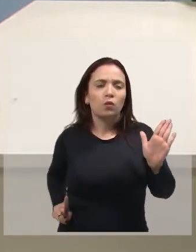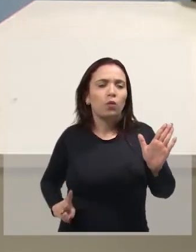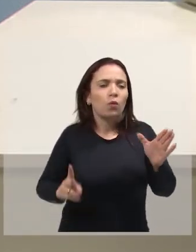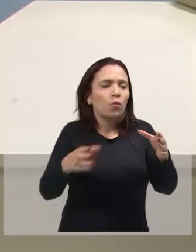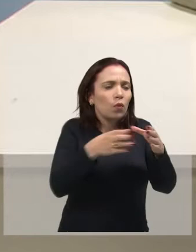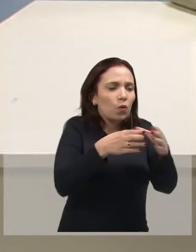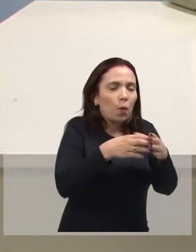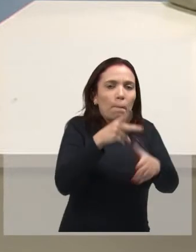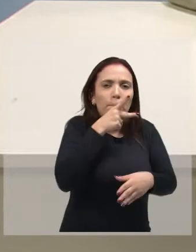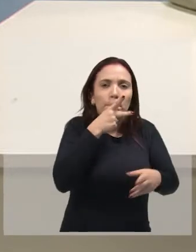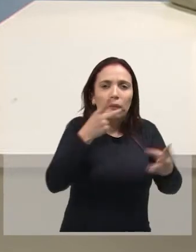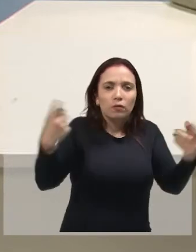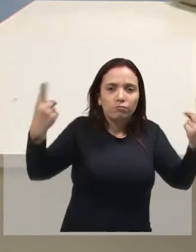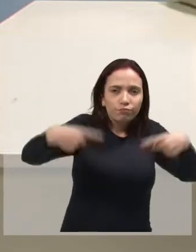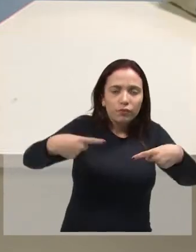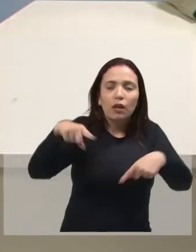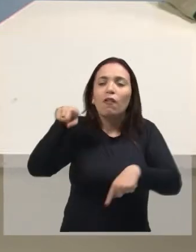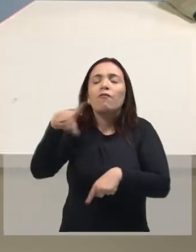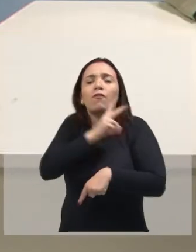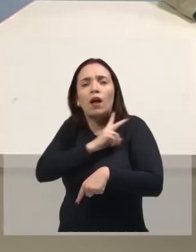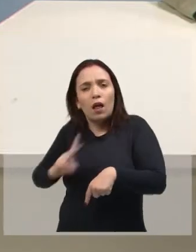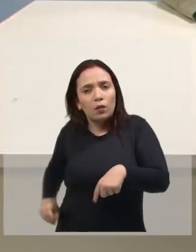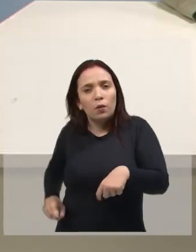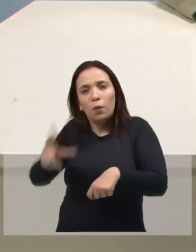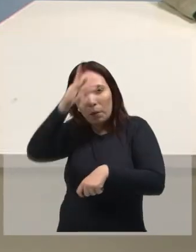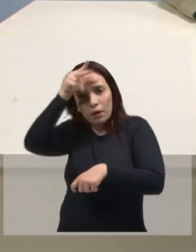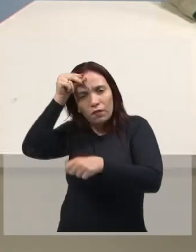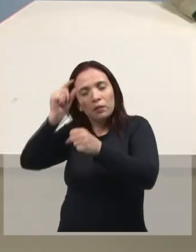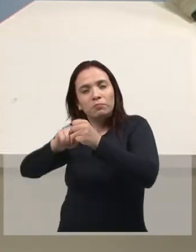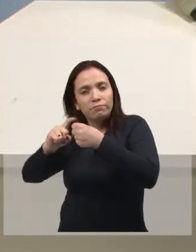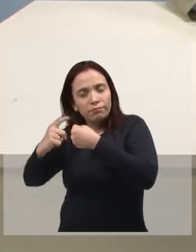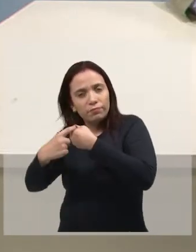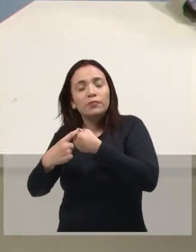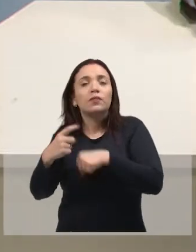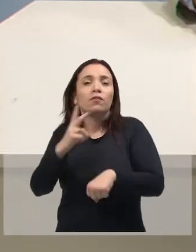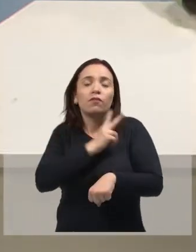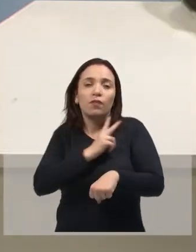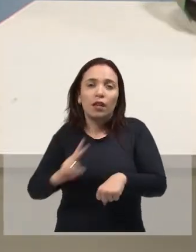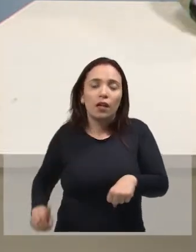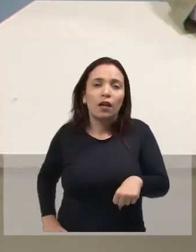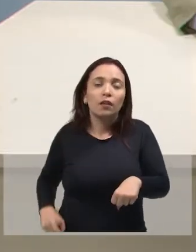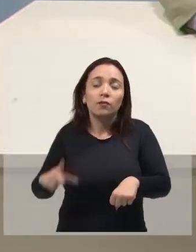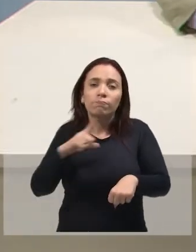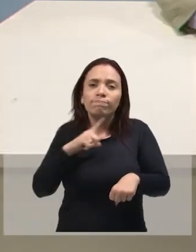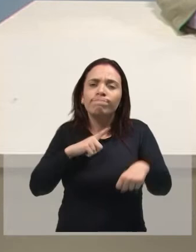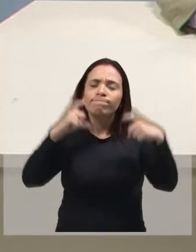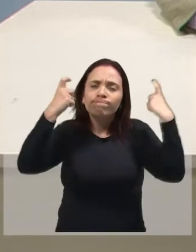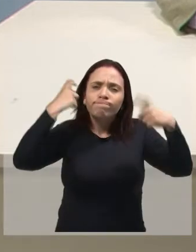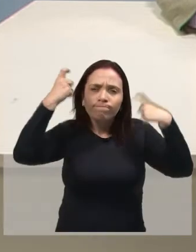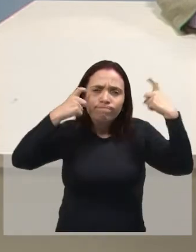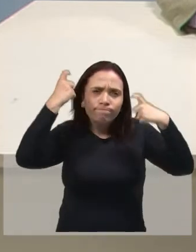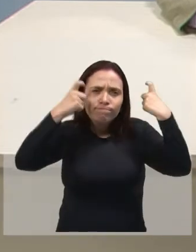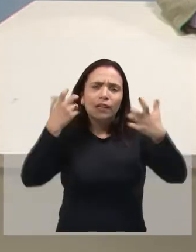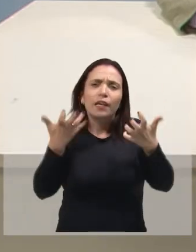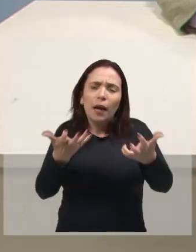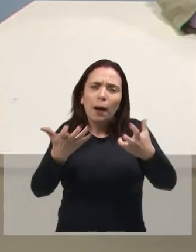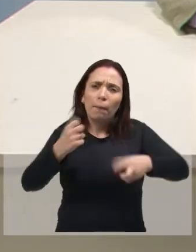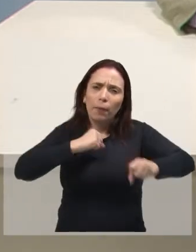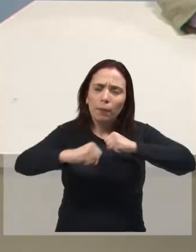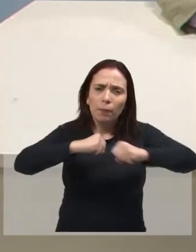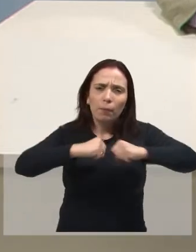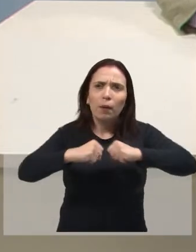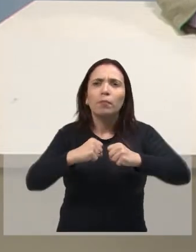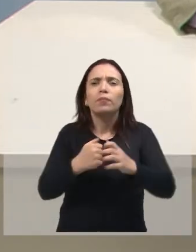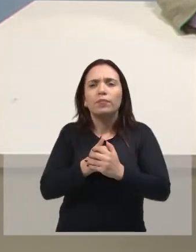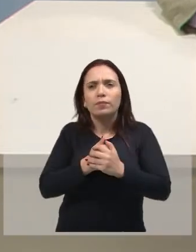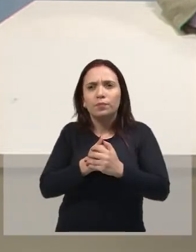oposição, de situação, e os vereadores estão muito Paulo, eu acredito, dedicados a debater isso. Só para te interromper, não acredito,